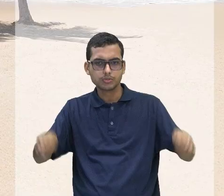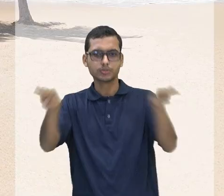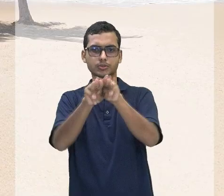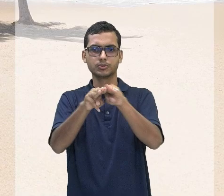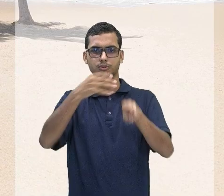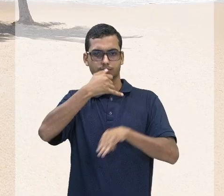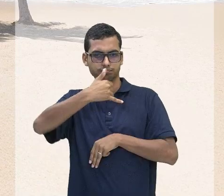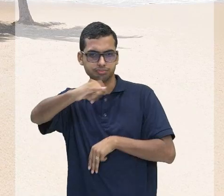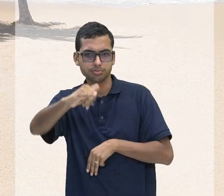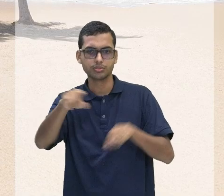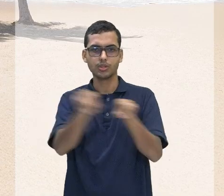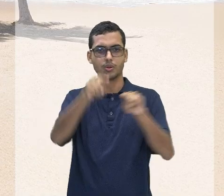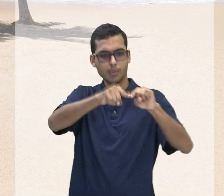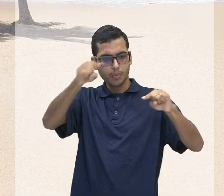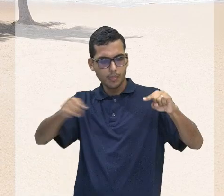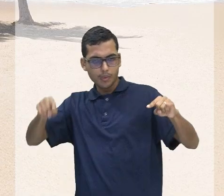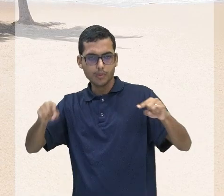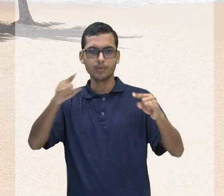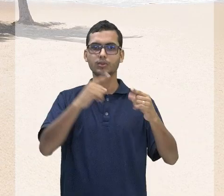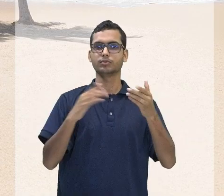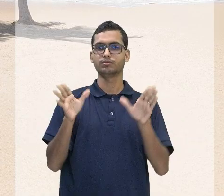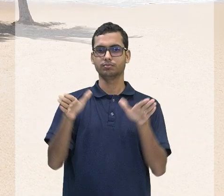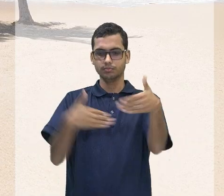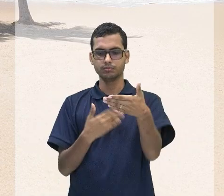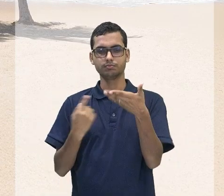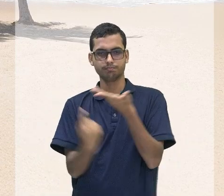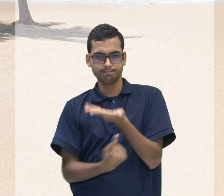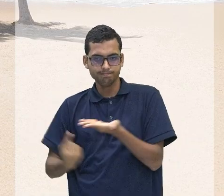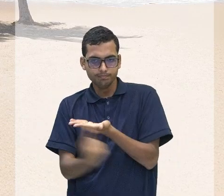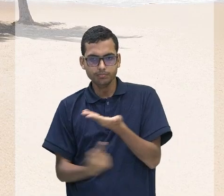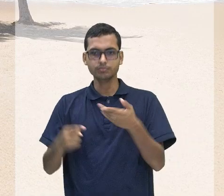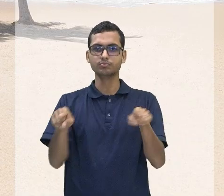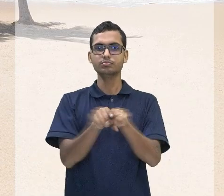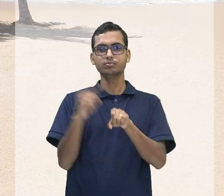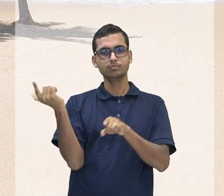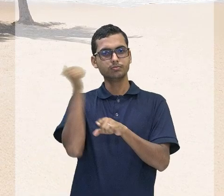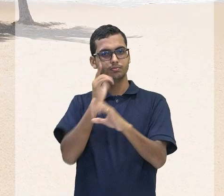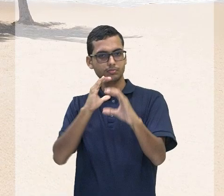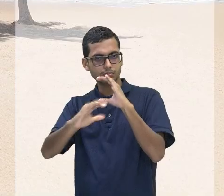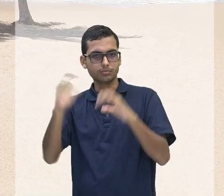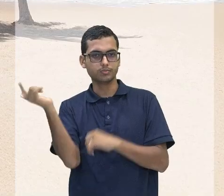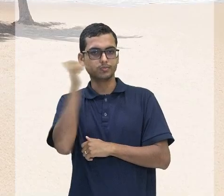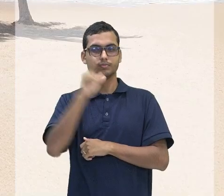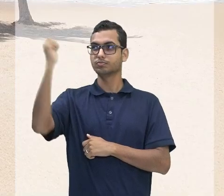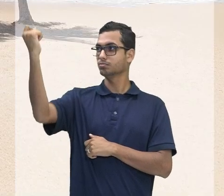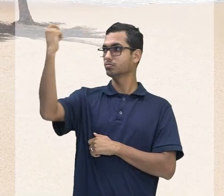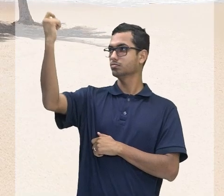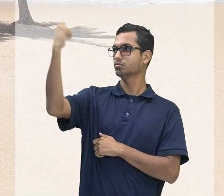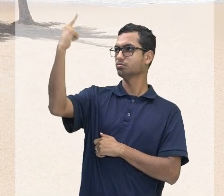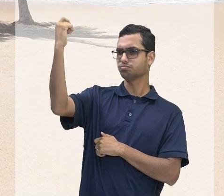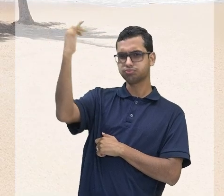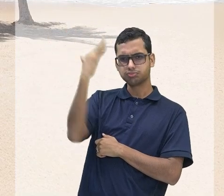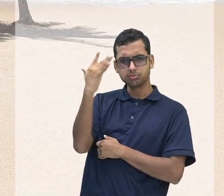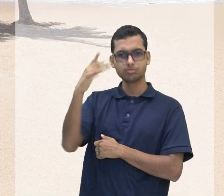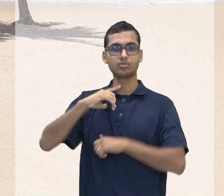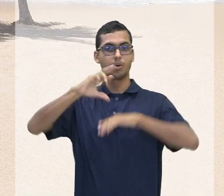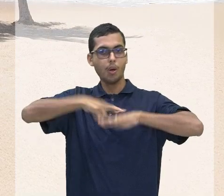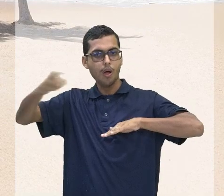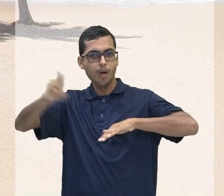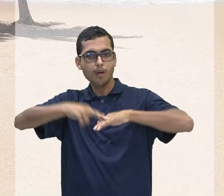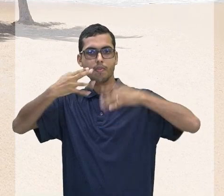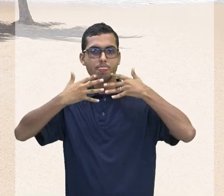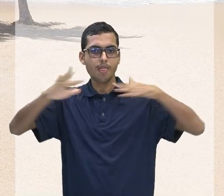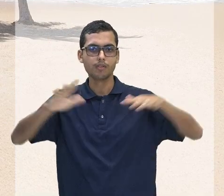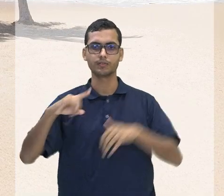de ondas de rádio e micro-ondas, que permite a comunicação sem fio. Já o Sol é a maior fonte de radiação que